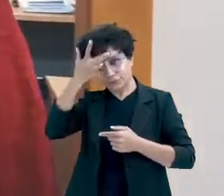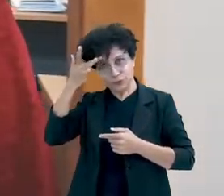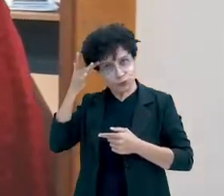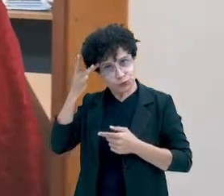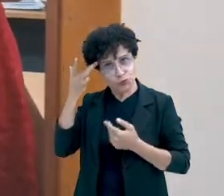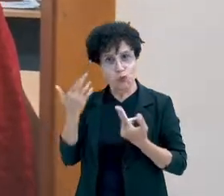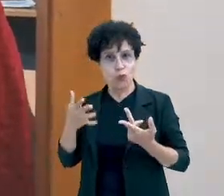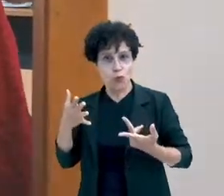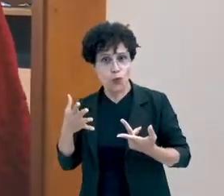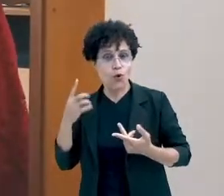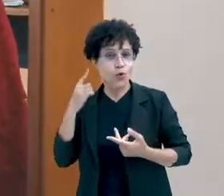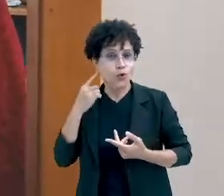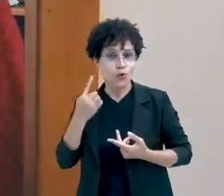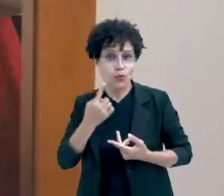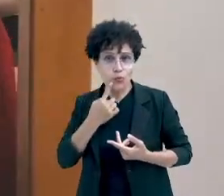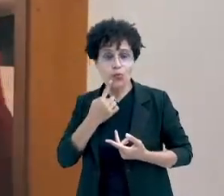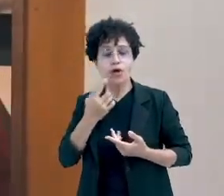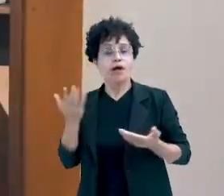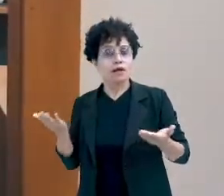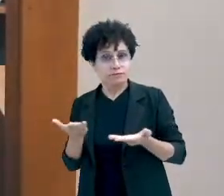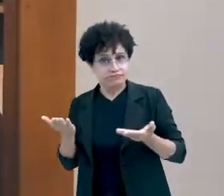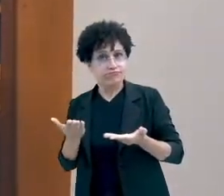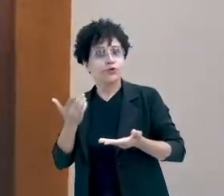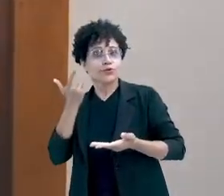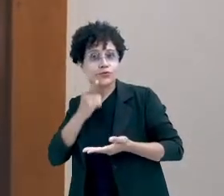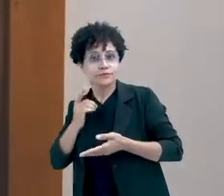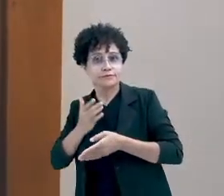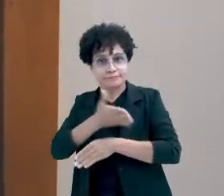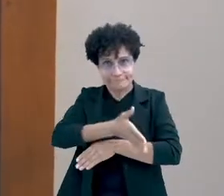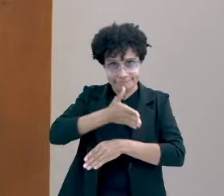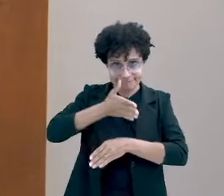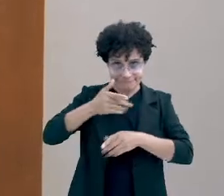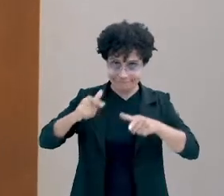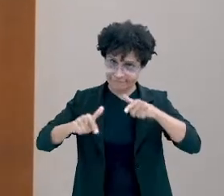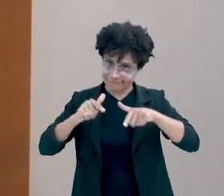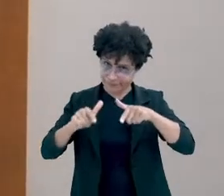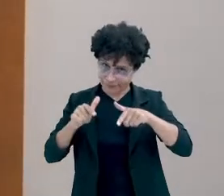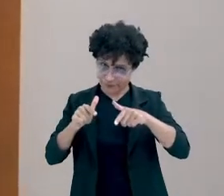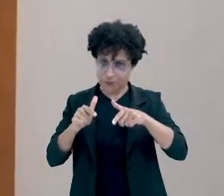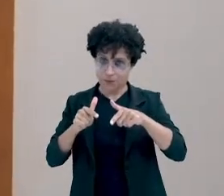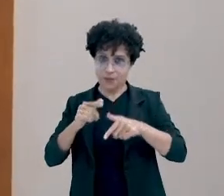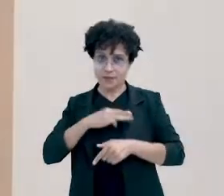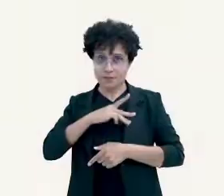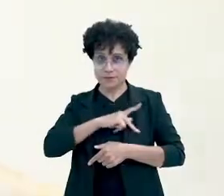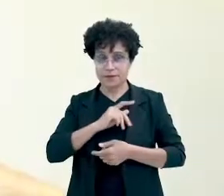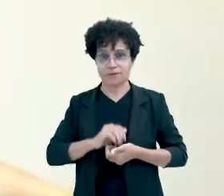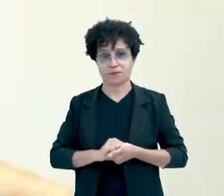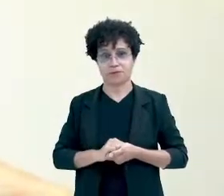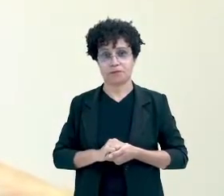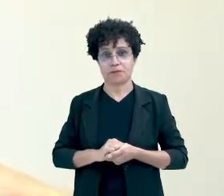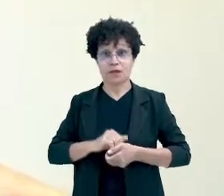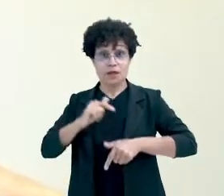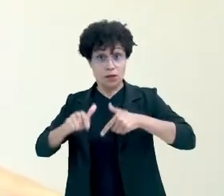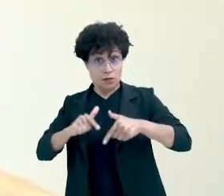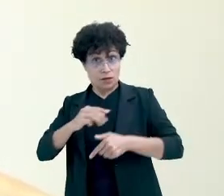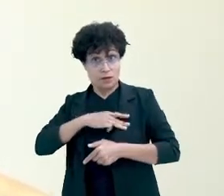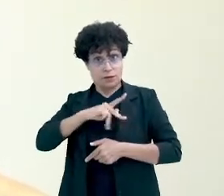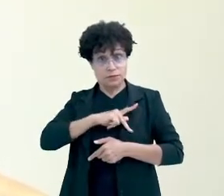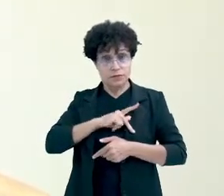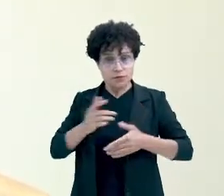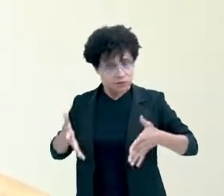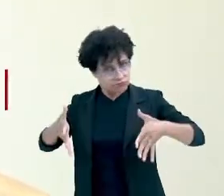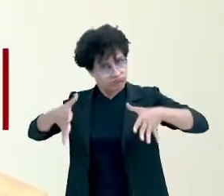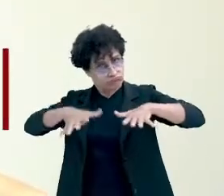pessoas com deficiência auditiva passaram a ter maior acesso aos serviços do MP. A atuação do Ministério Público